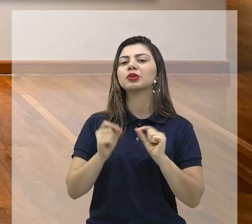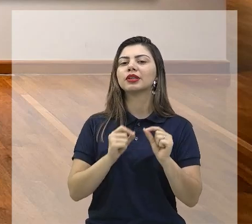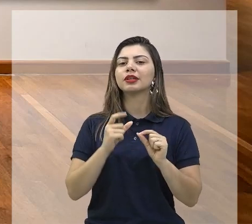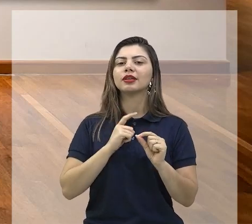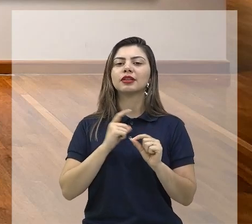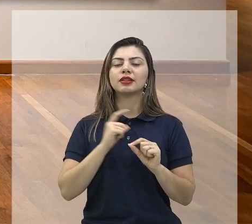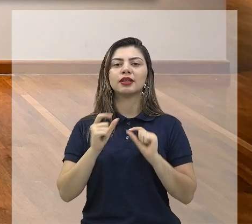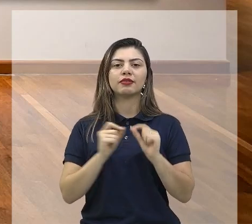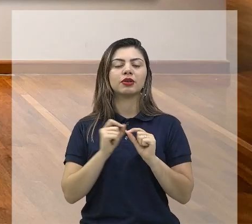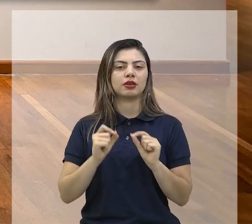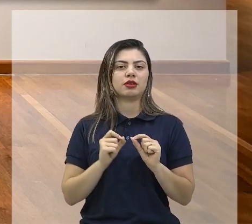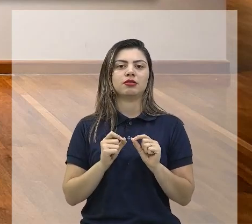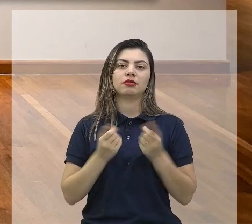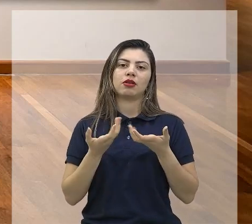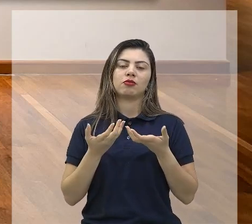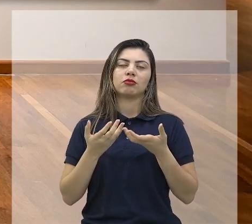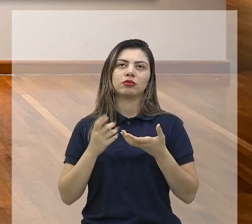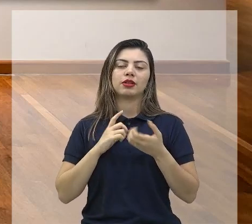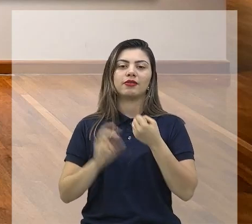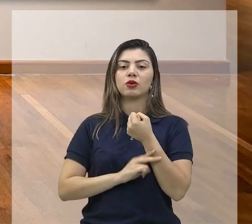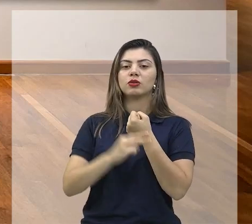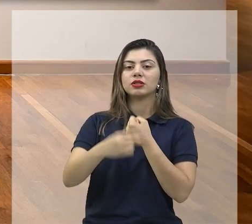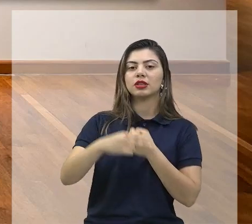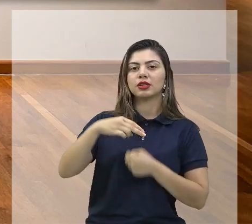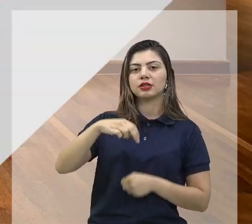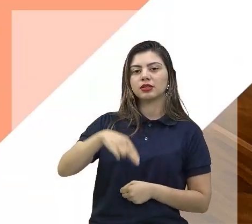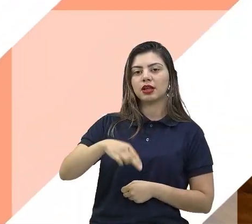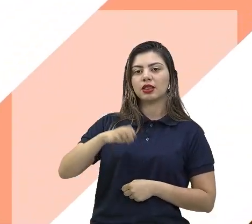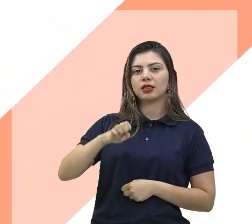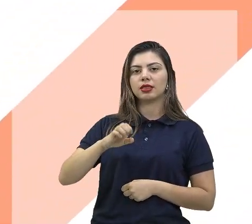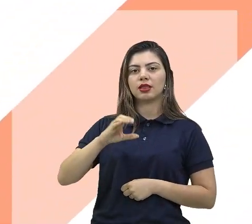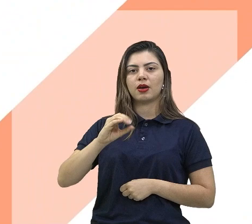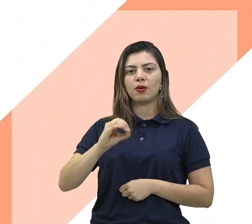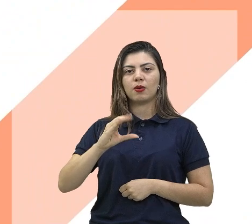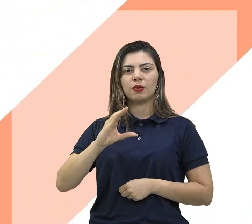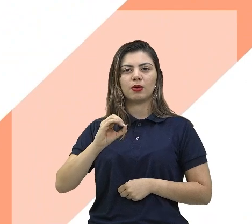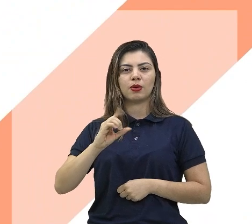Fatores que intensificaram, então, esse neocolonialismo.